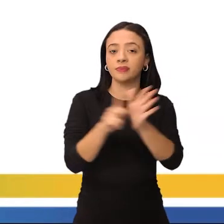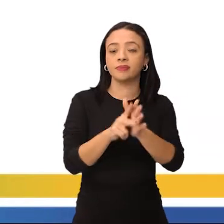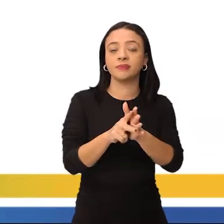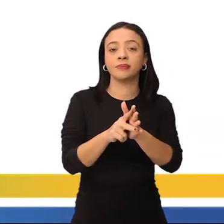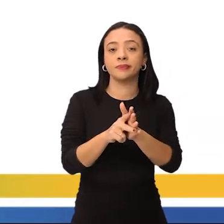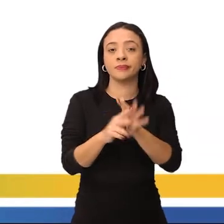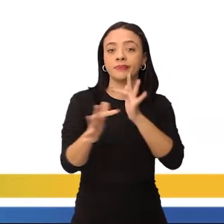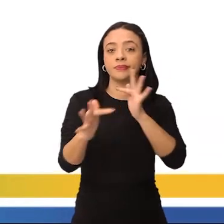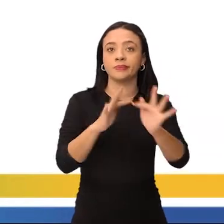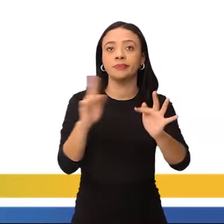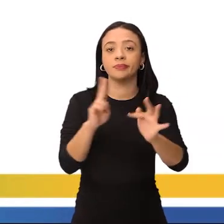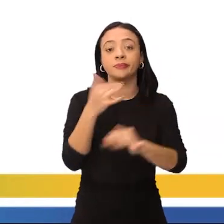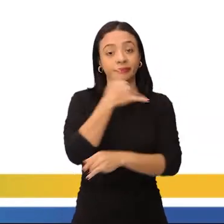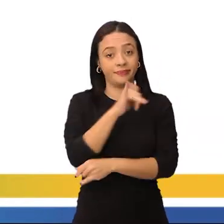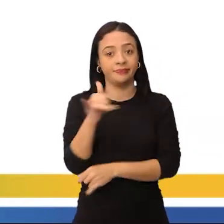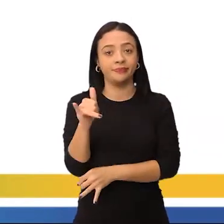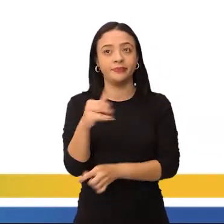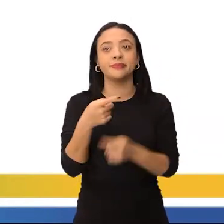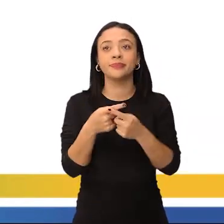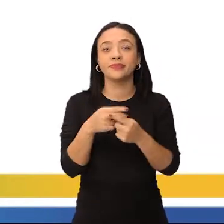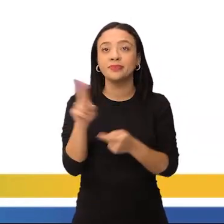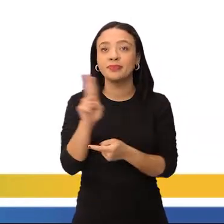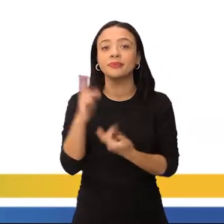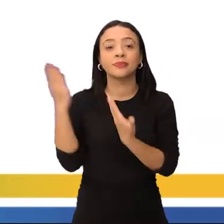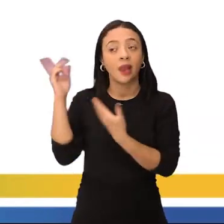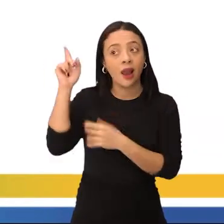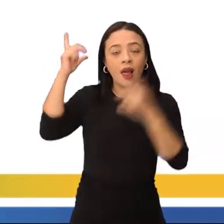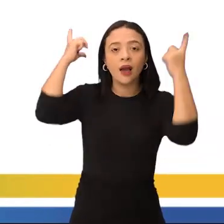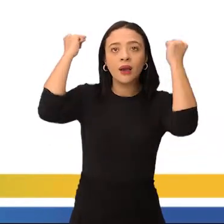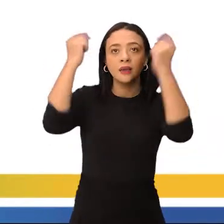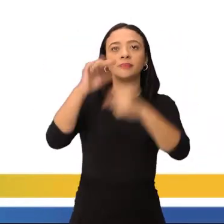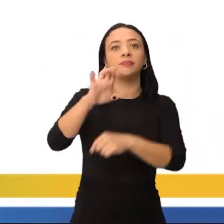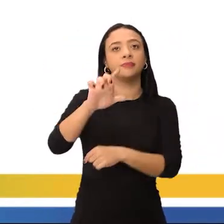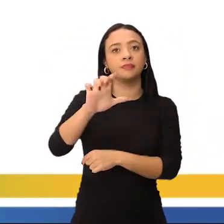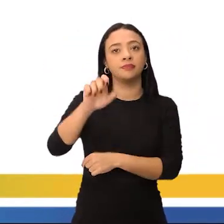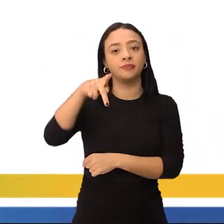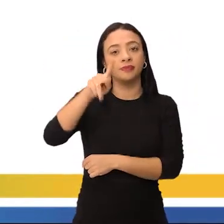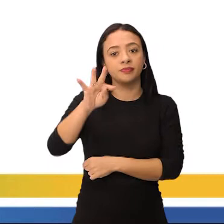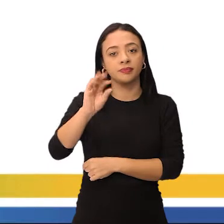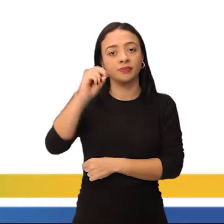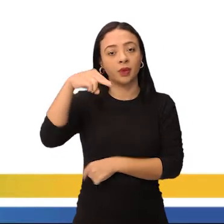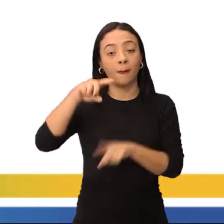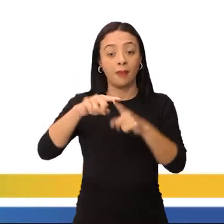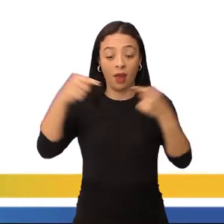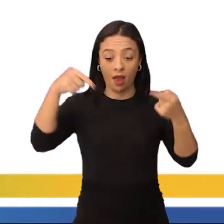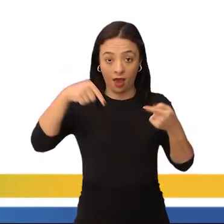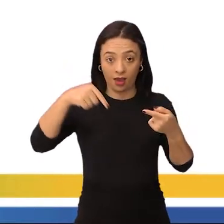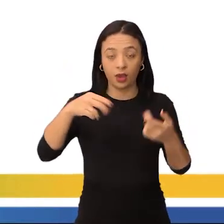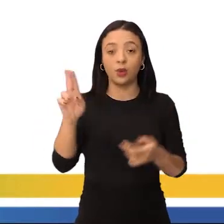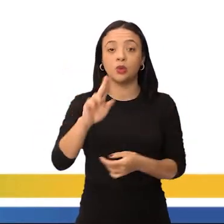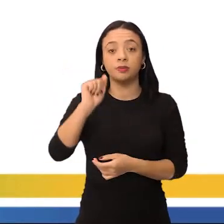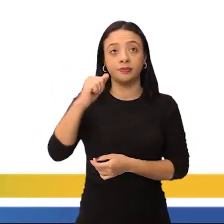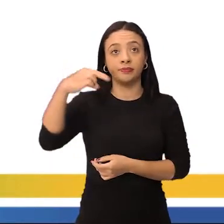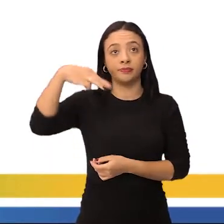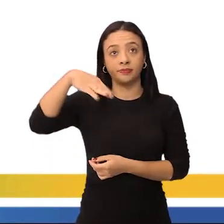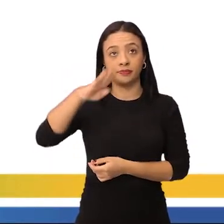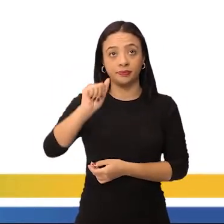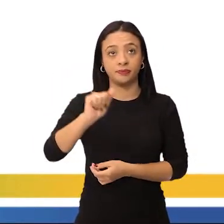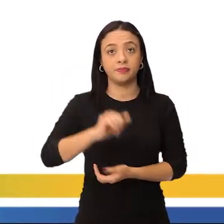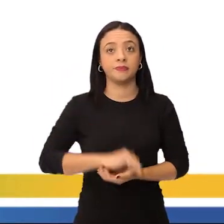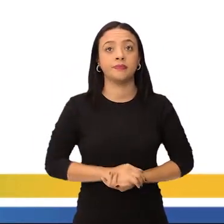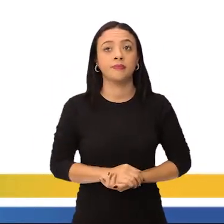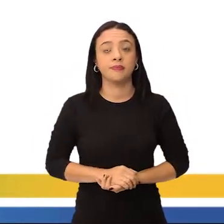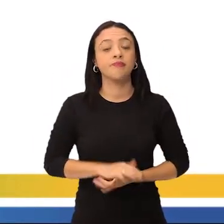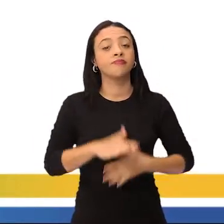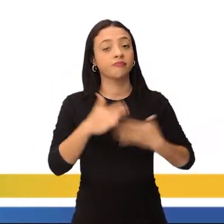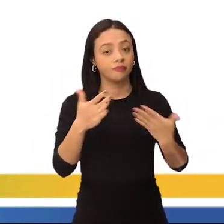física chamada de eletricidade né porque o nome dela lá na Grécia é elétrico mas aqui nós chamamos ela diamba Oi e